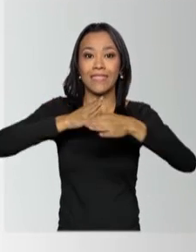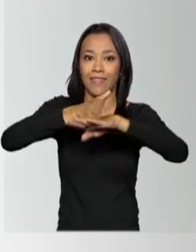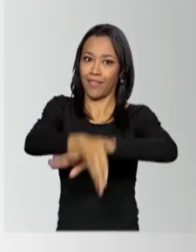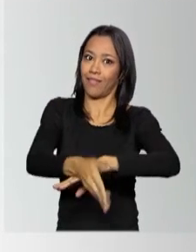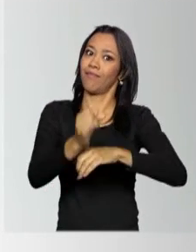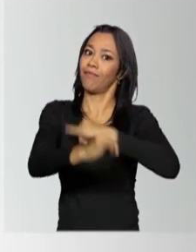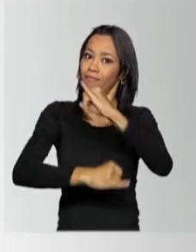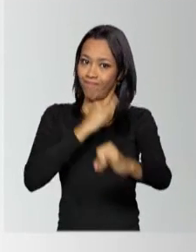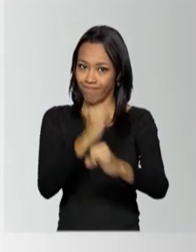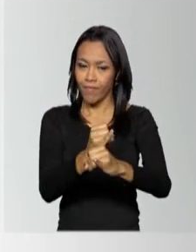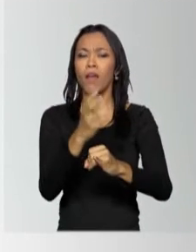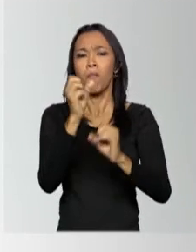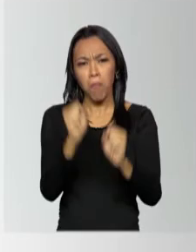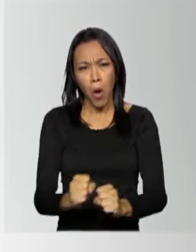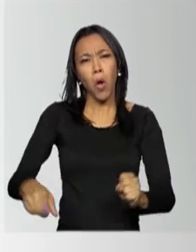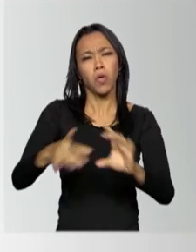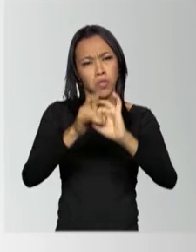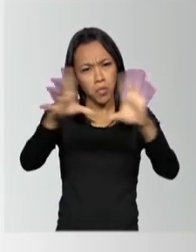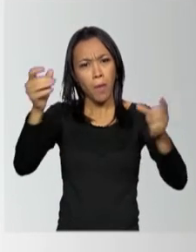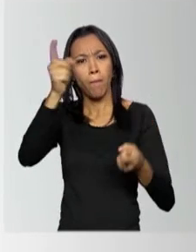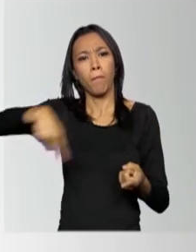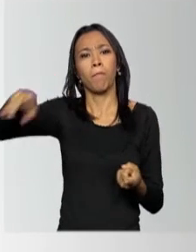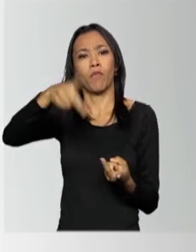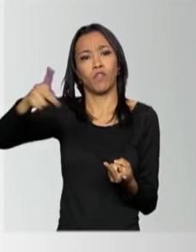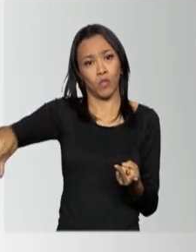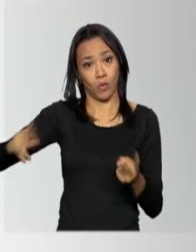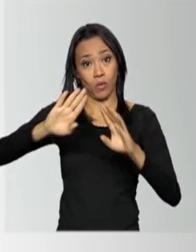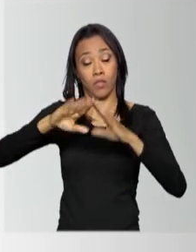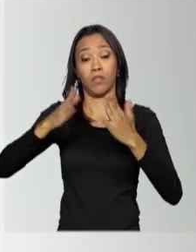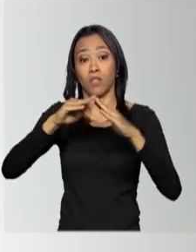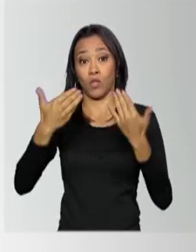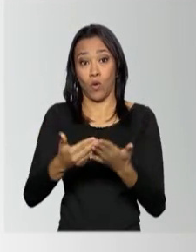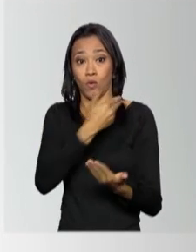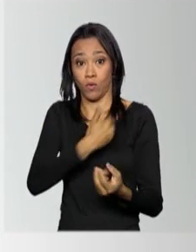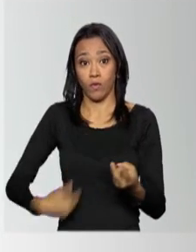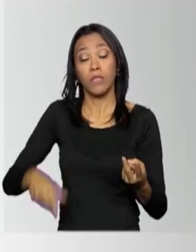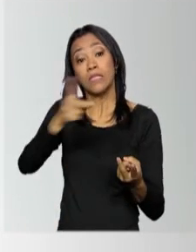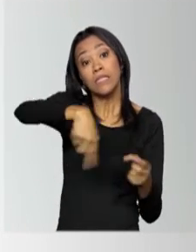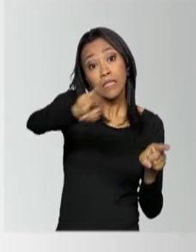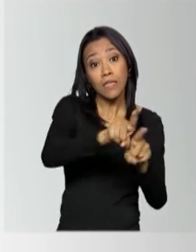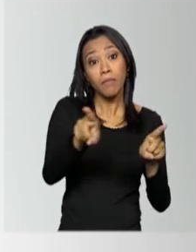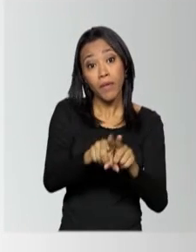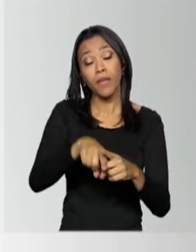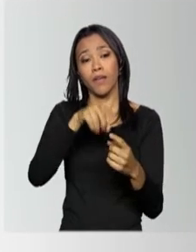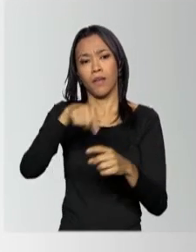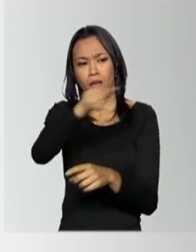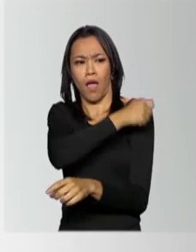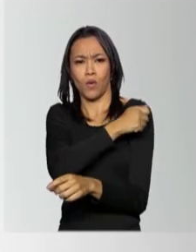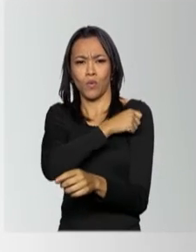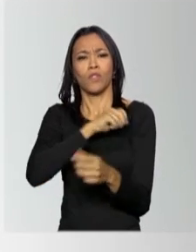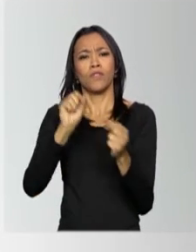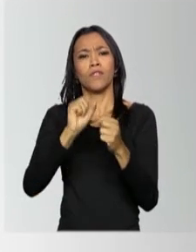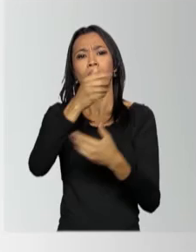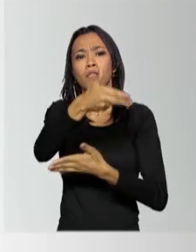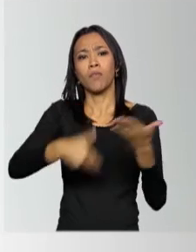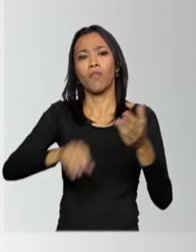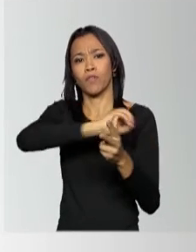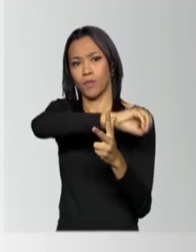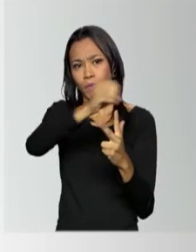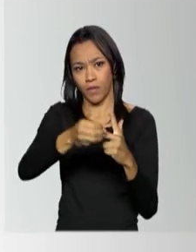podem se inscrever professores da rede pública de ensino e estudantes que fizeram o exame nacional do ensino médio enem em